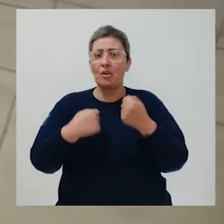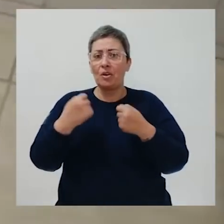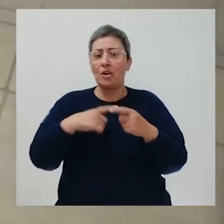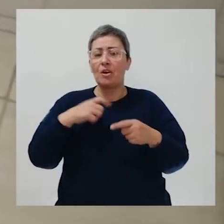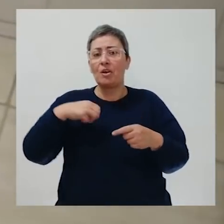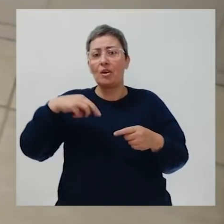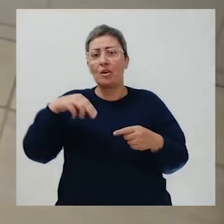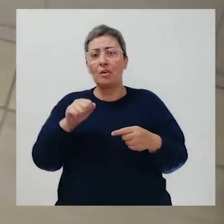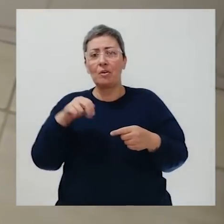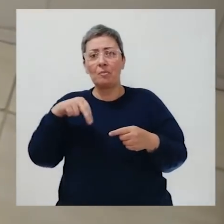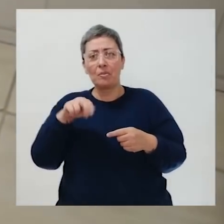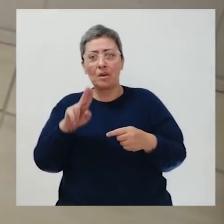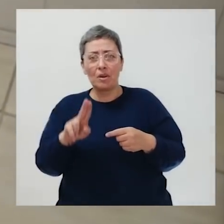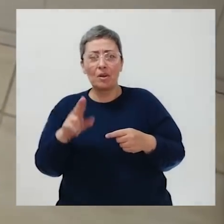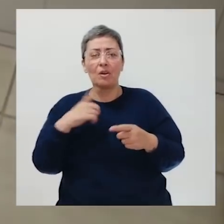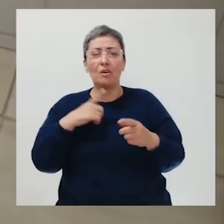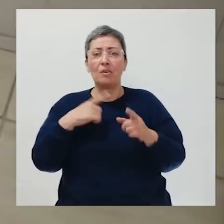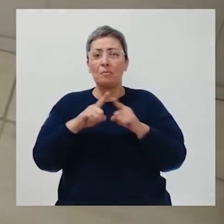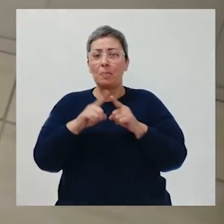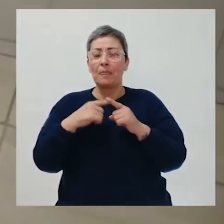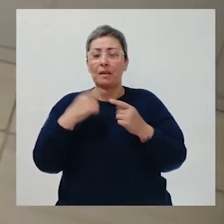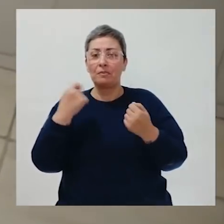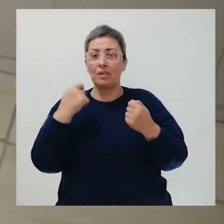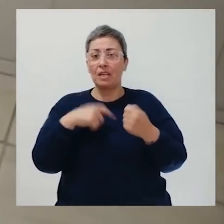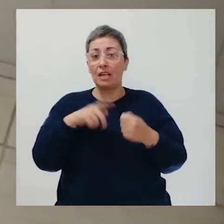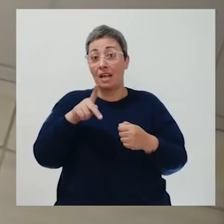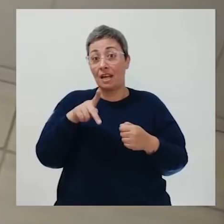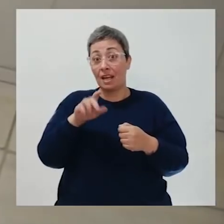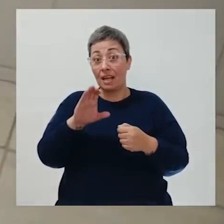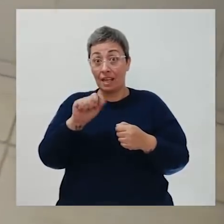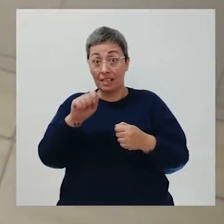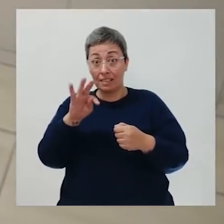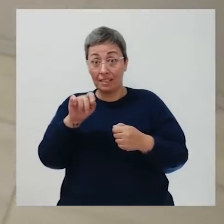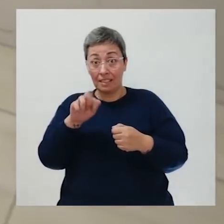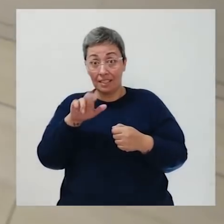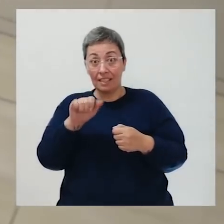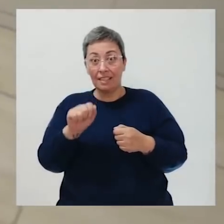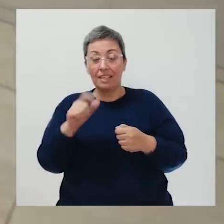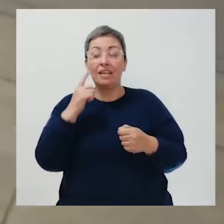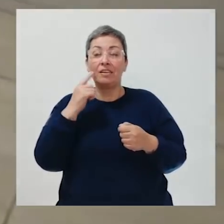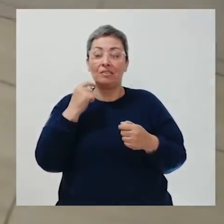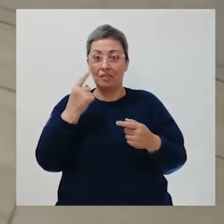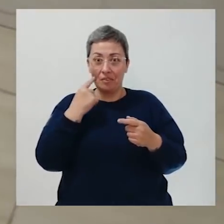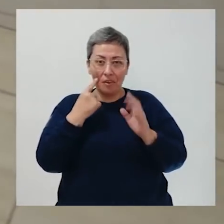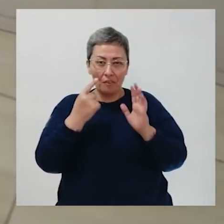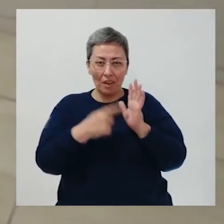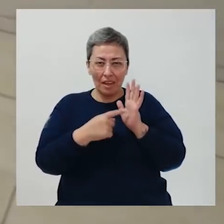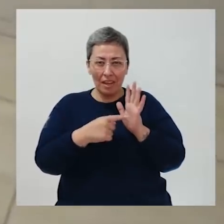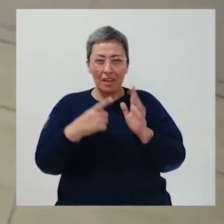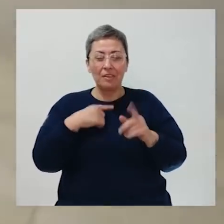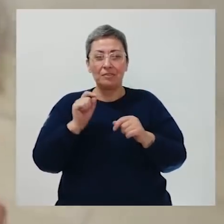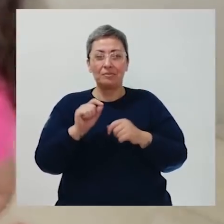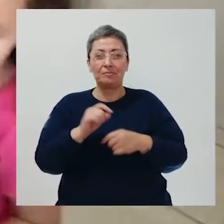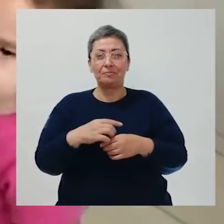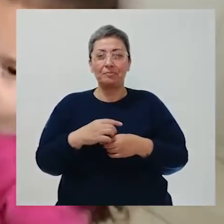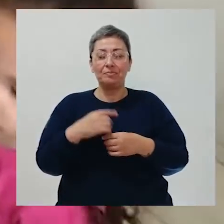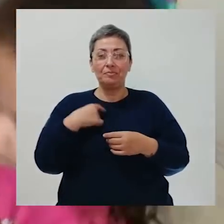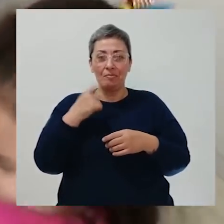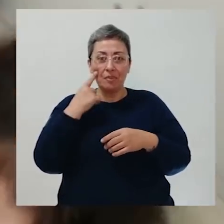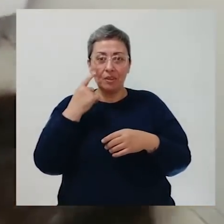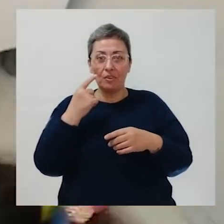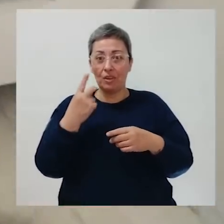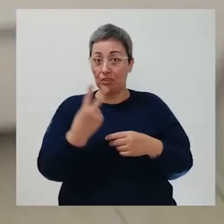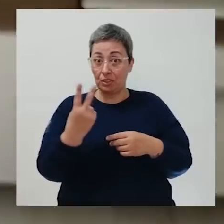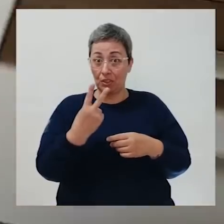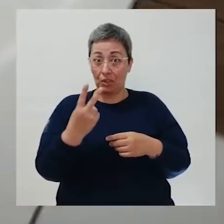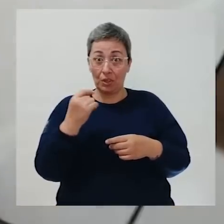Manu? Eu sou a Catarina. Da Catarina, né? Vamos lá mostrar o que a gente fez, professora? Vai